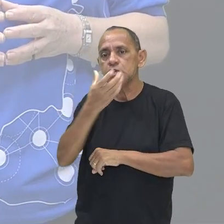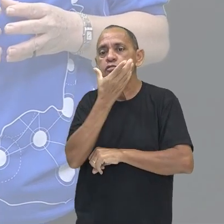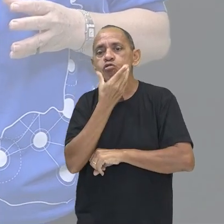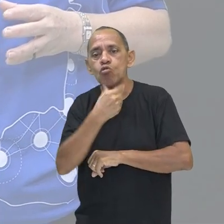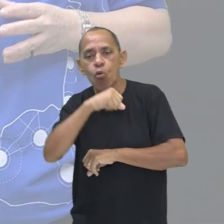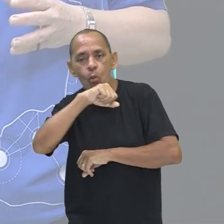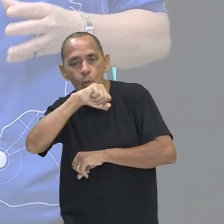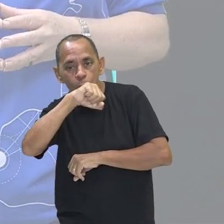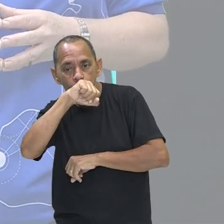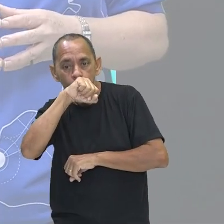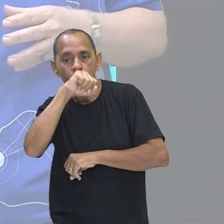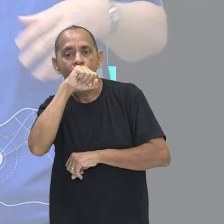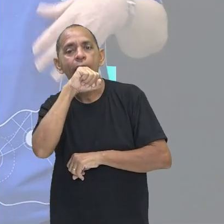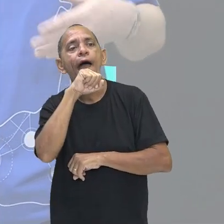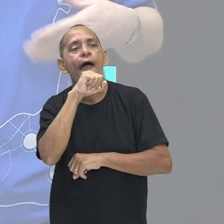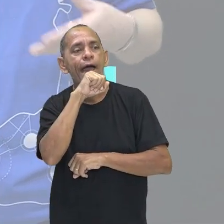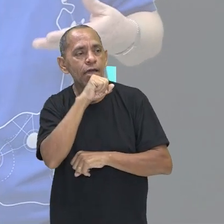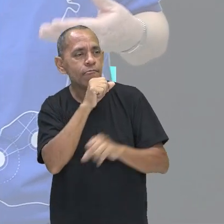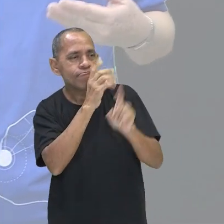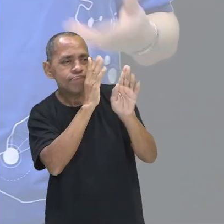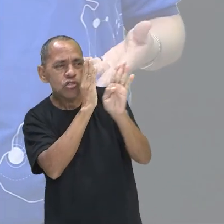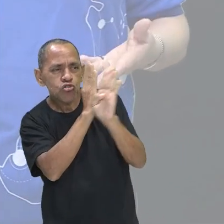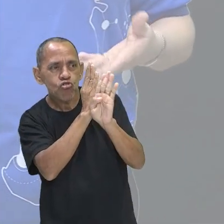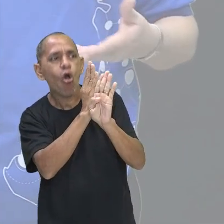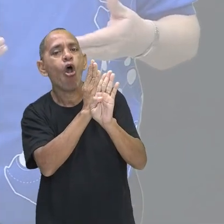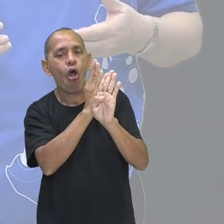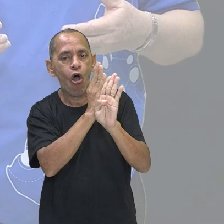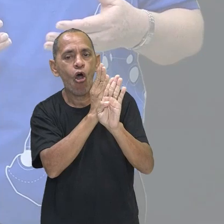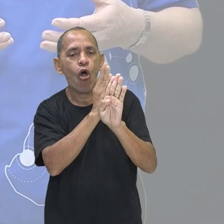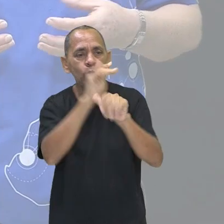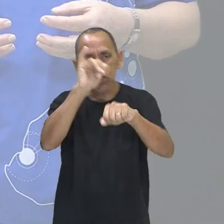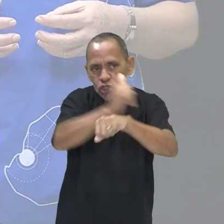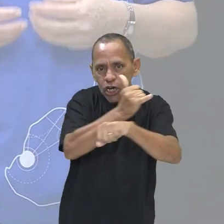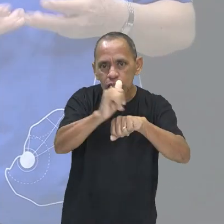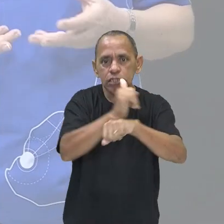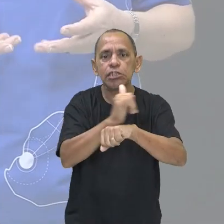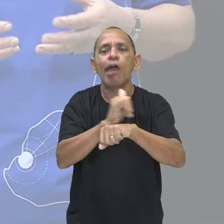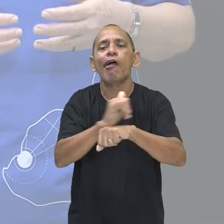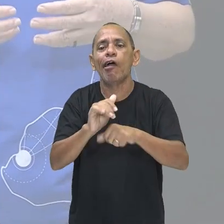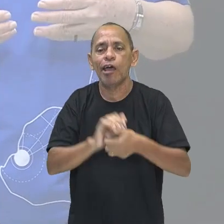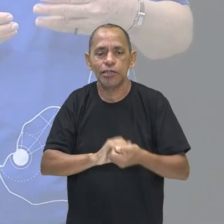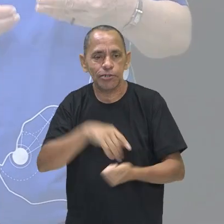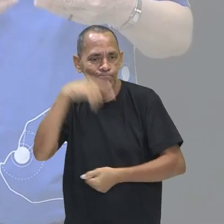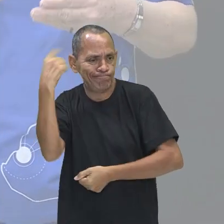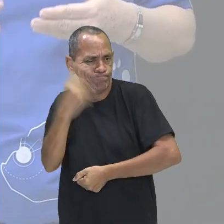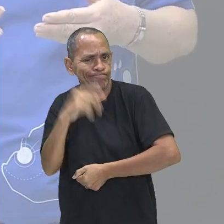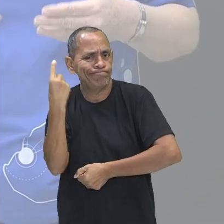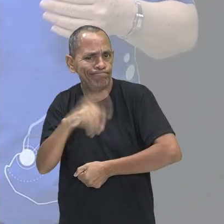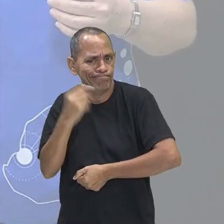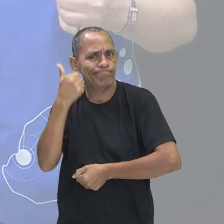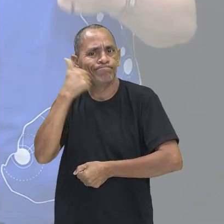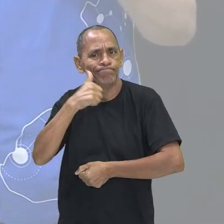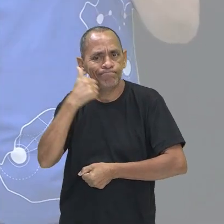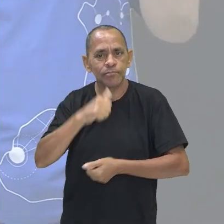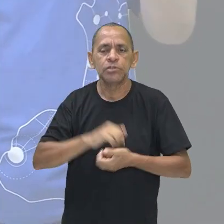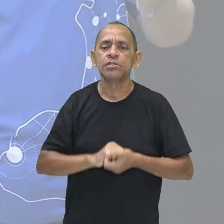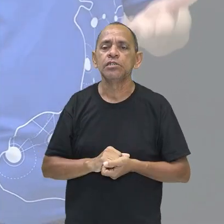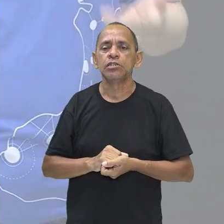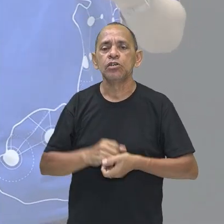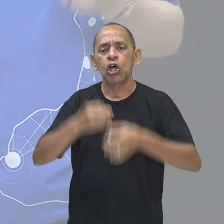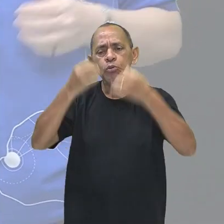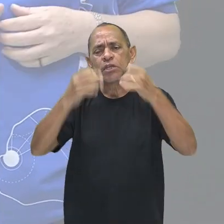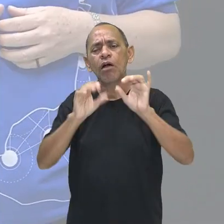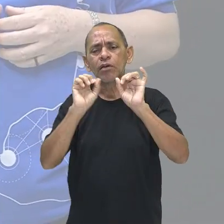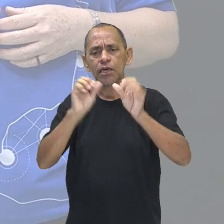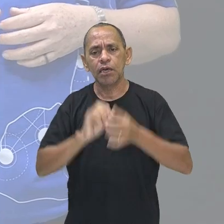coisa nossa, muito nossa. Então a questão poética, a questão fala, então ela vai falar do namoro, vai falar da beleza